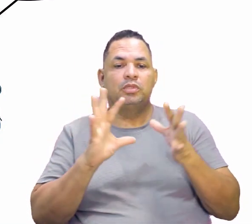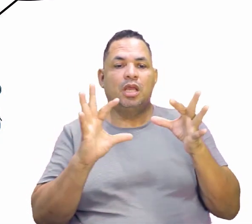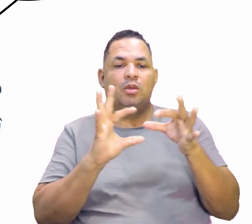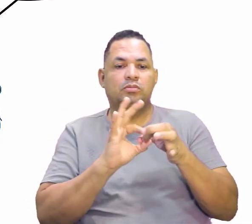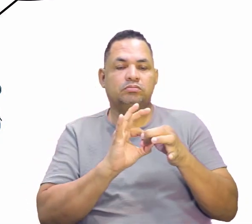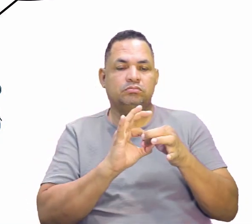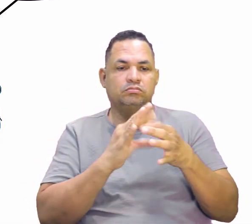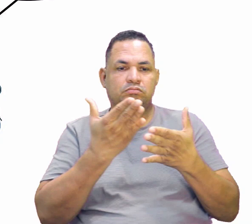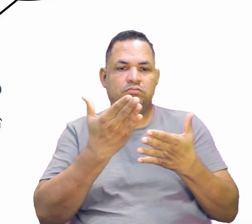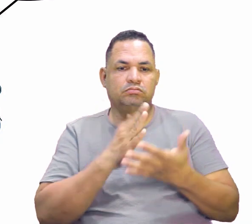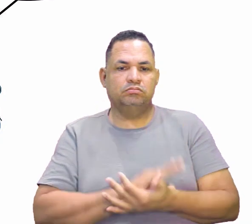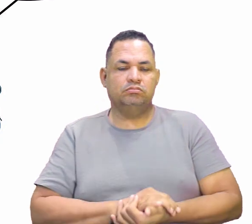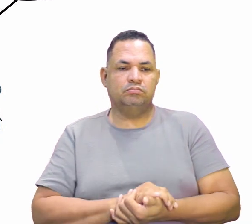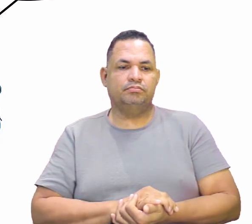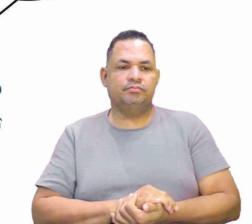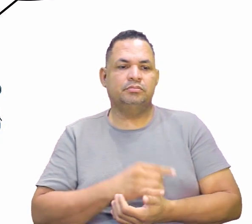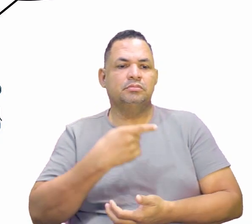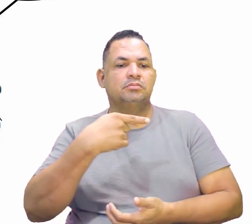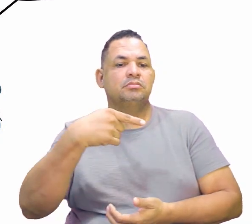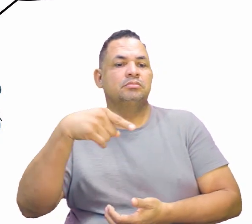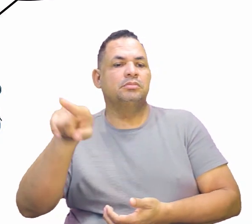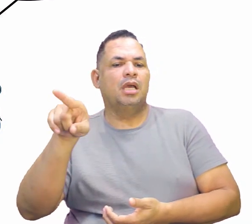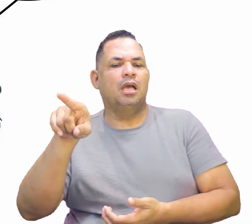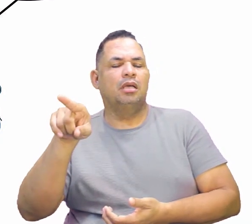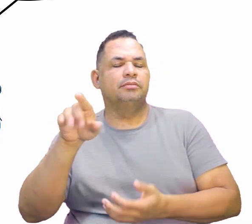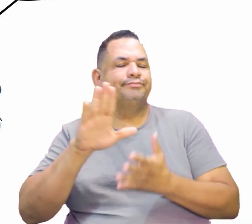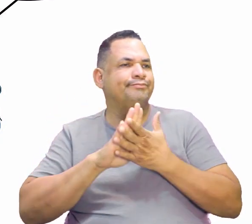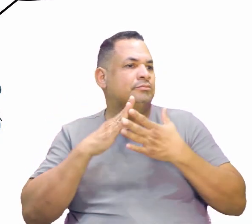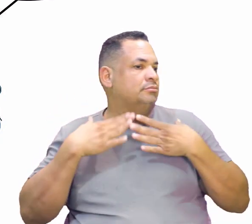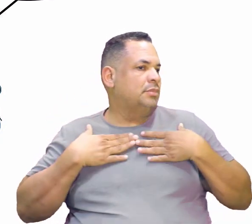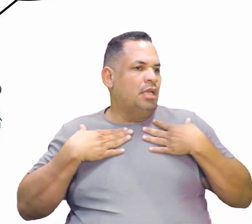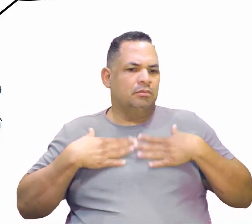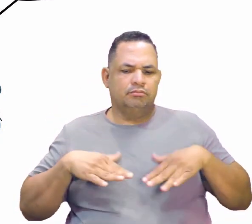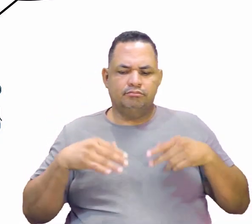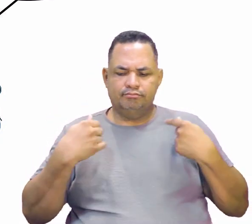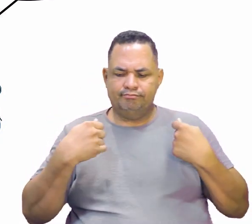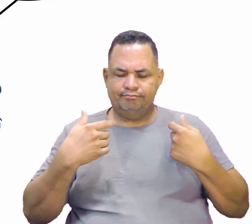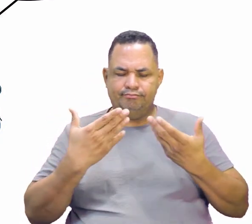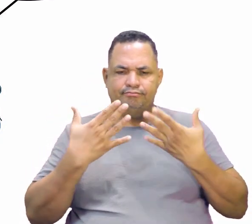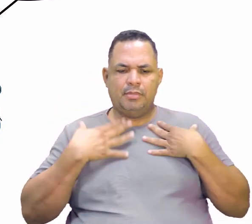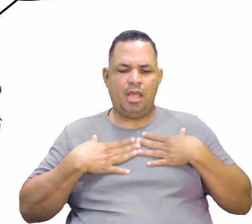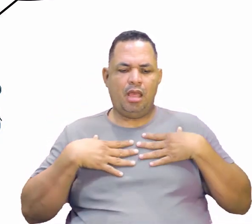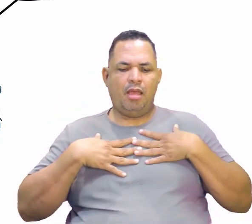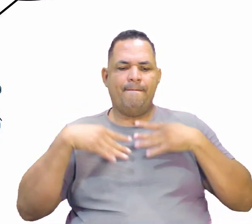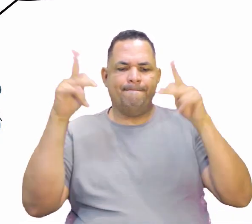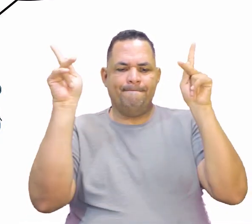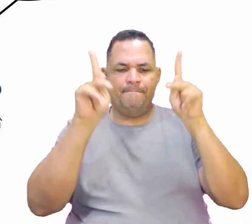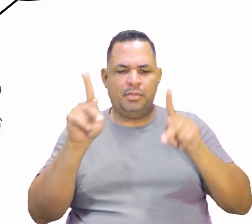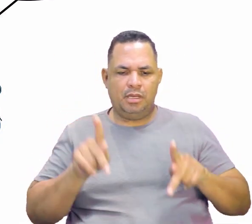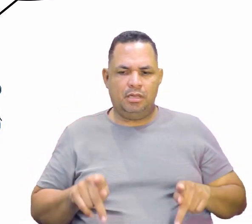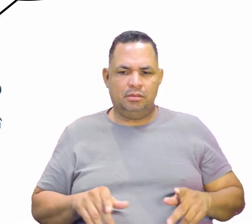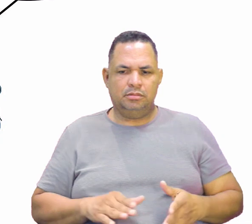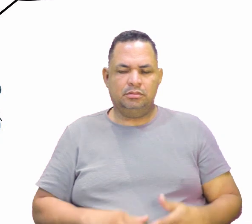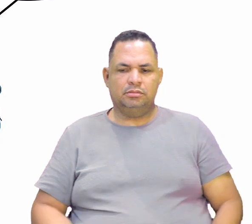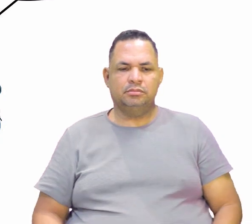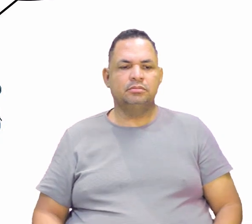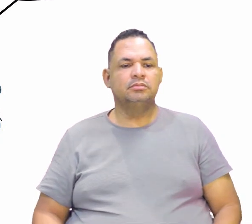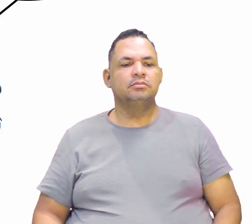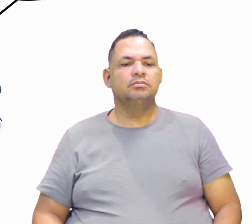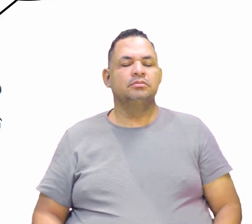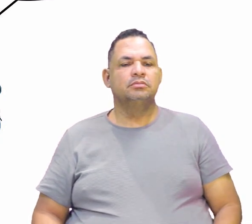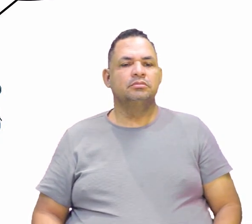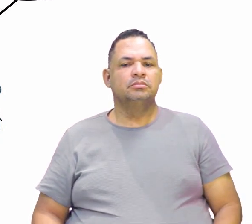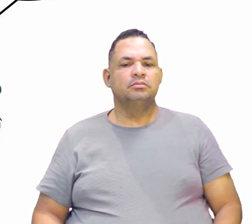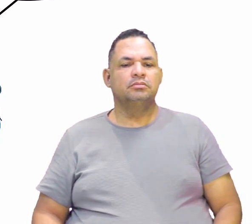Conjunção, correto? Saia, deixe-me em paz. João lê, anota, discute. Então,